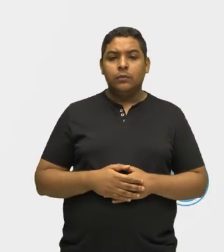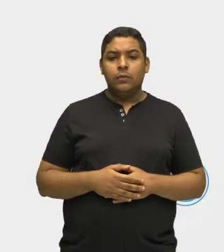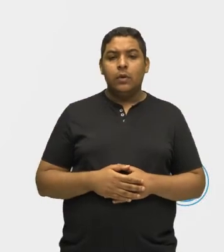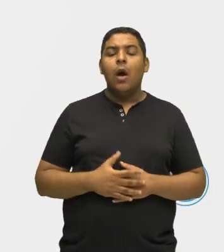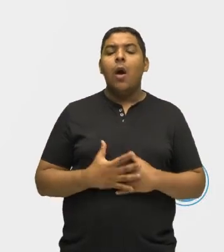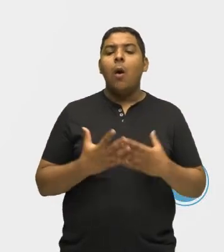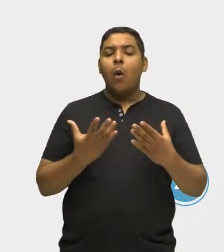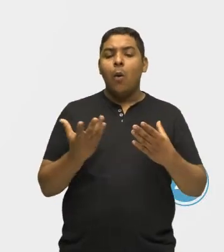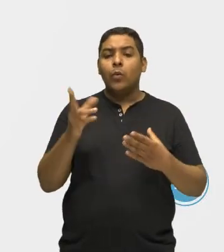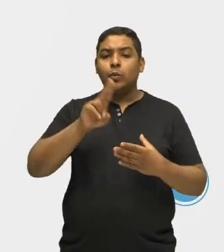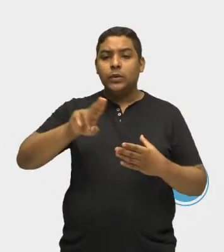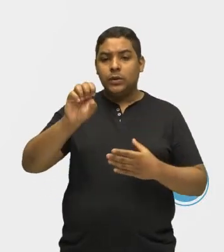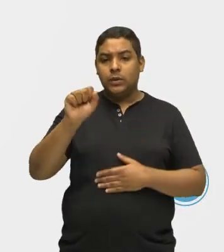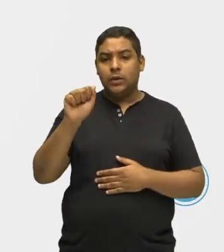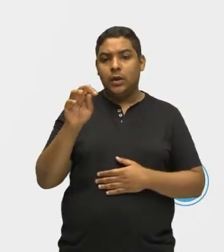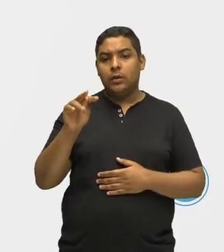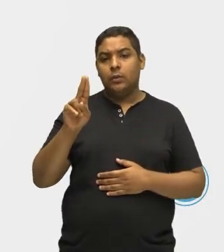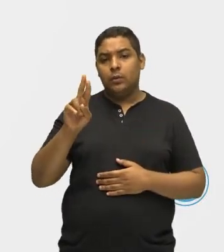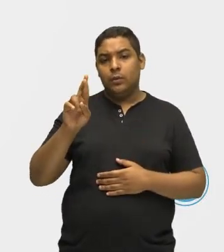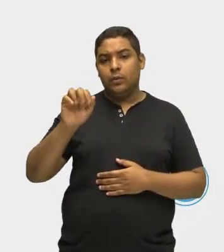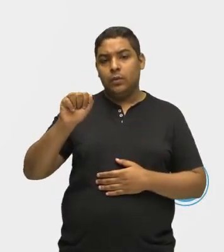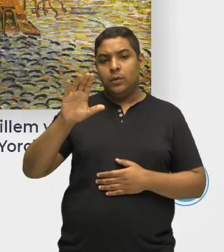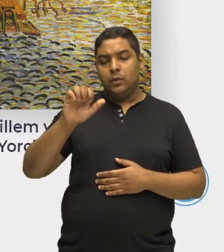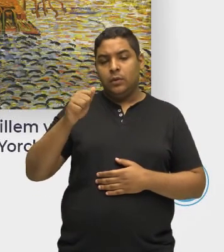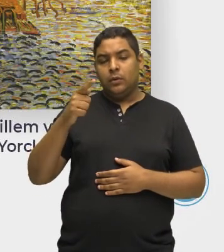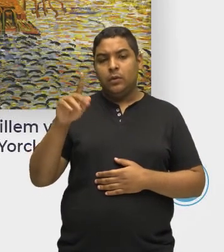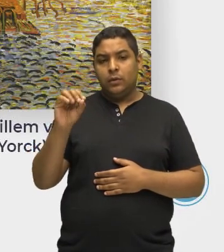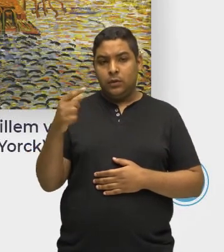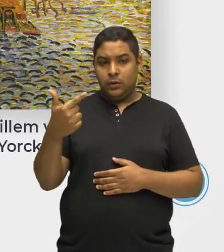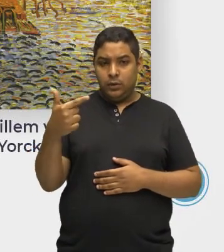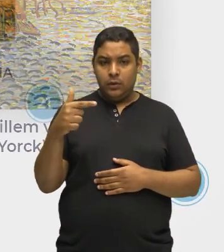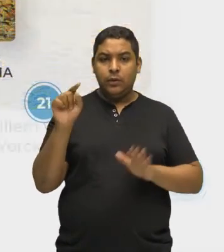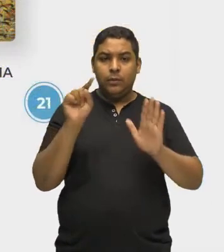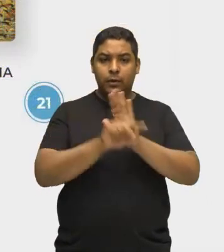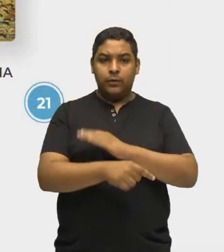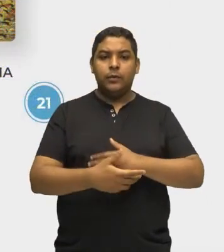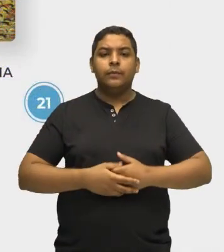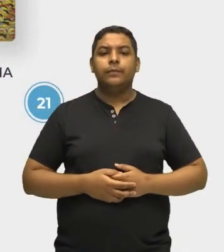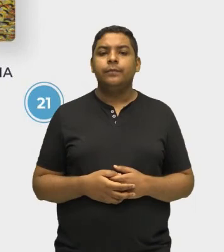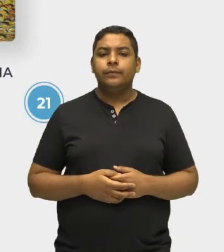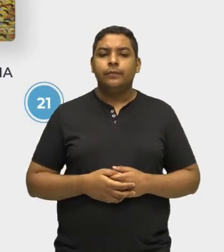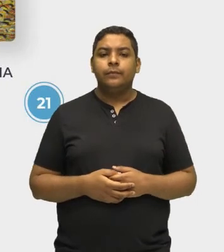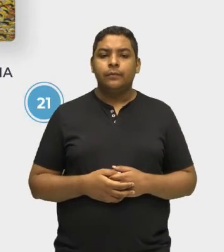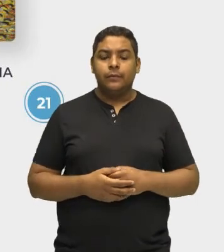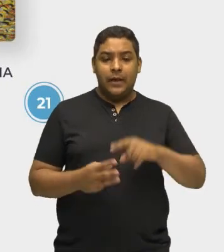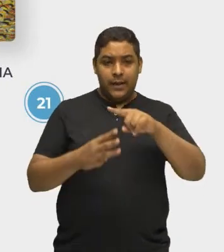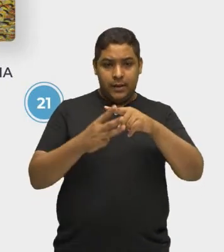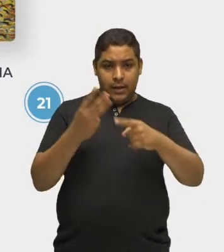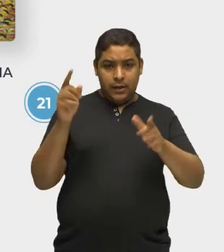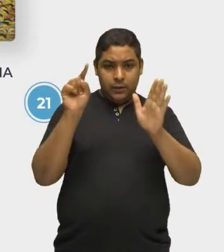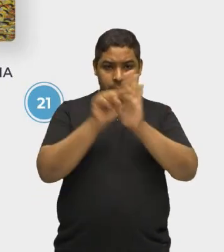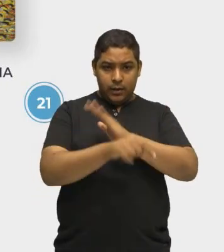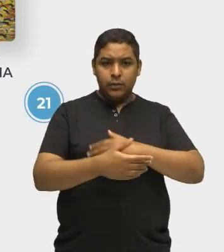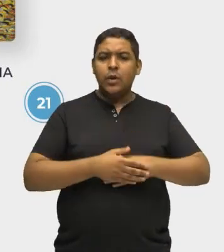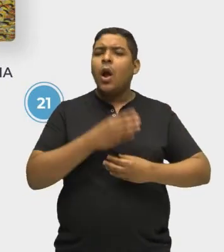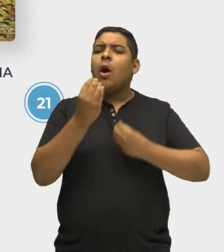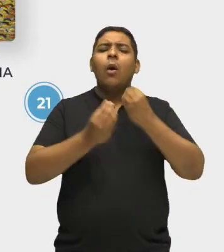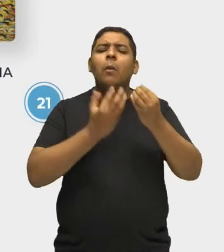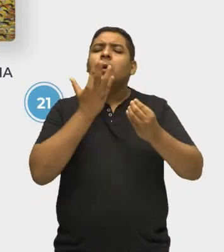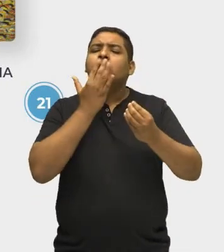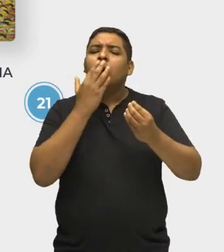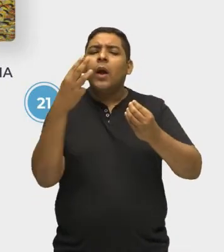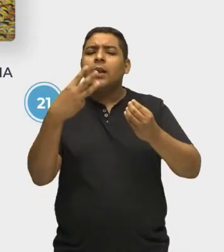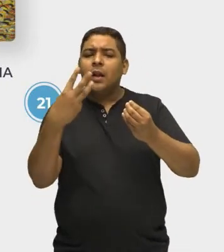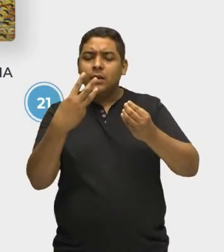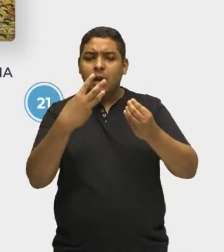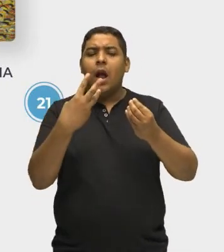muita saturação. A segunda questão. São 3 perguntas, tá? Como as cores terciárias